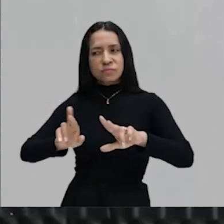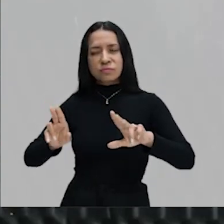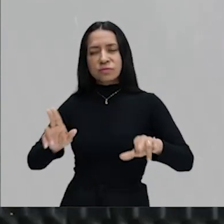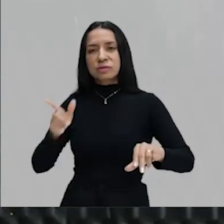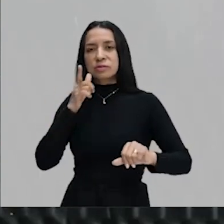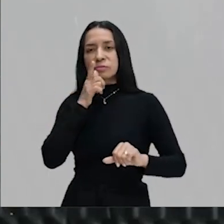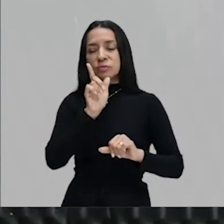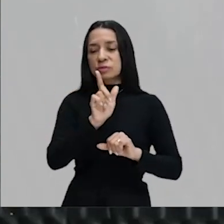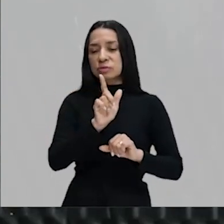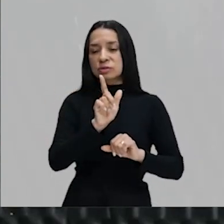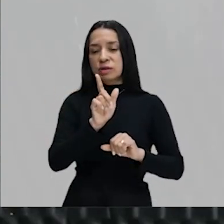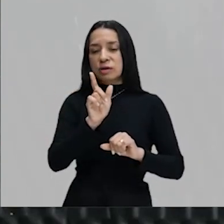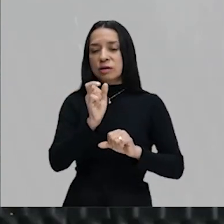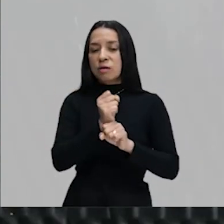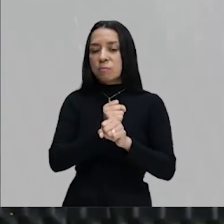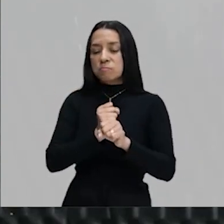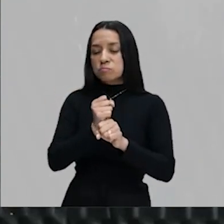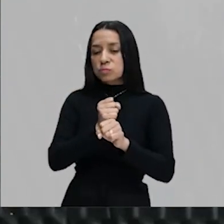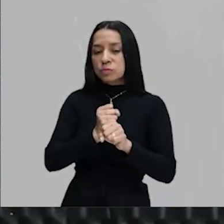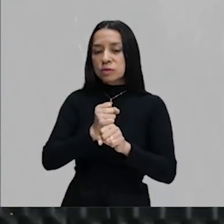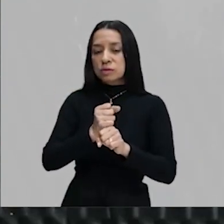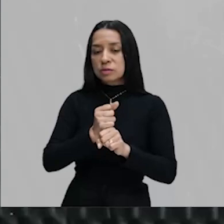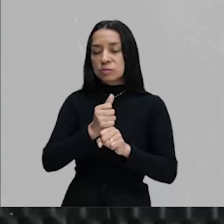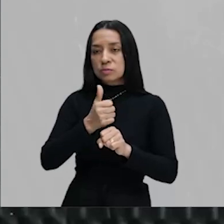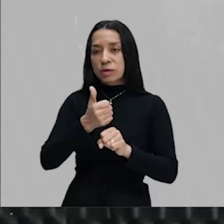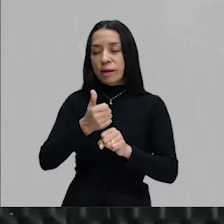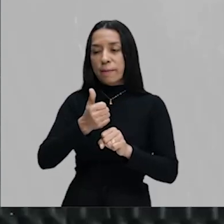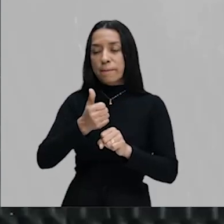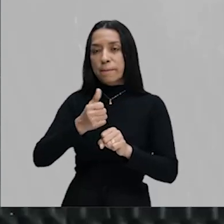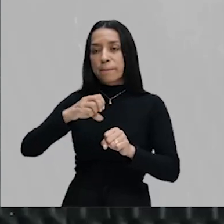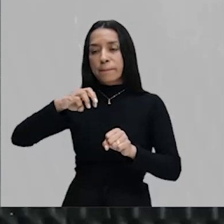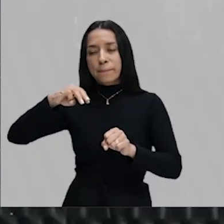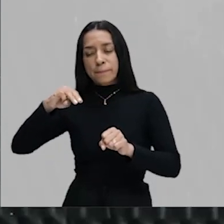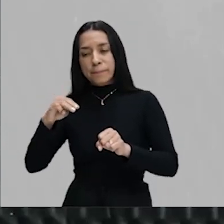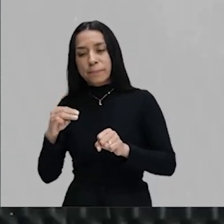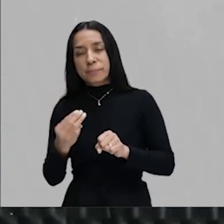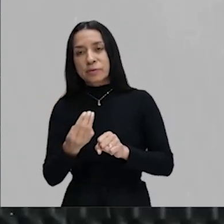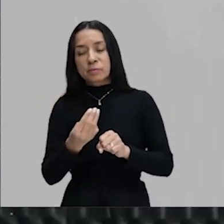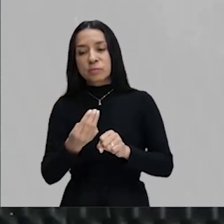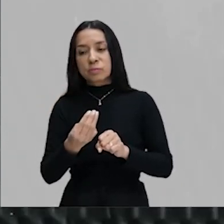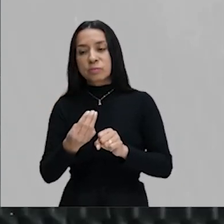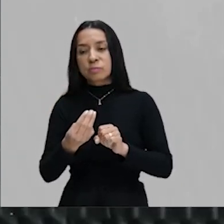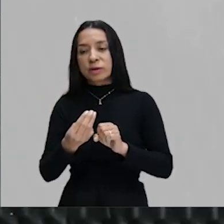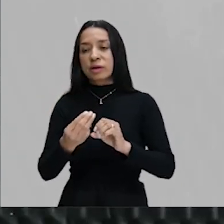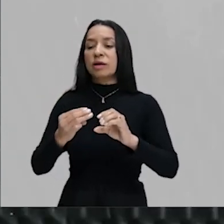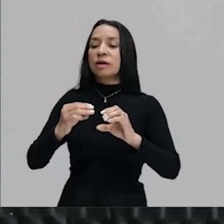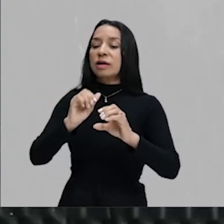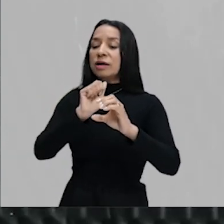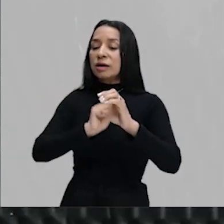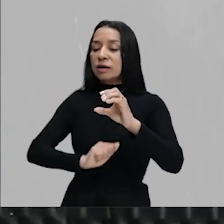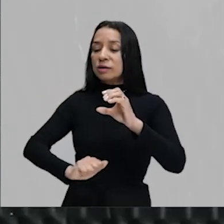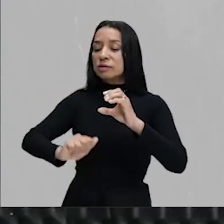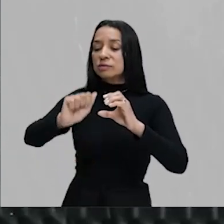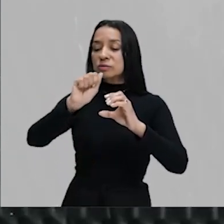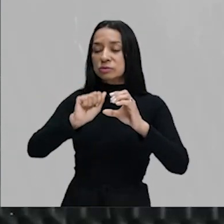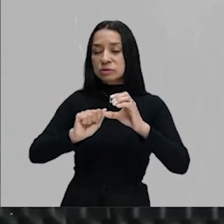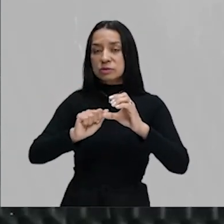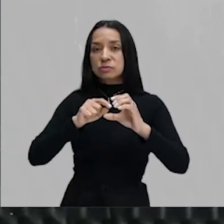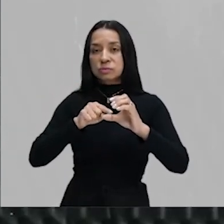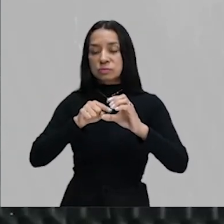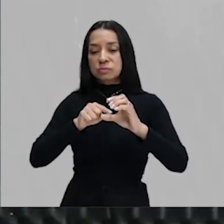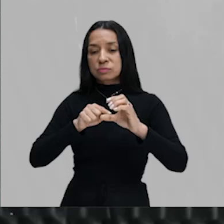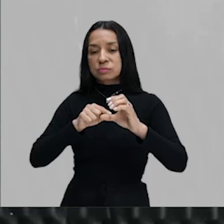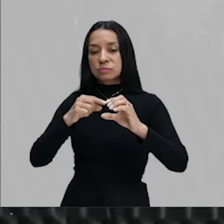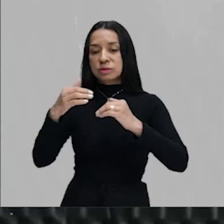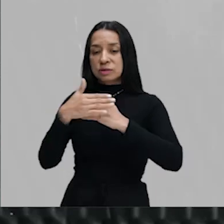por volta aí do ano 1000 a.C., a cidade de Jebus, através da